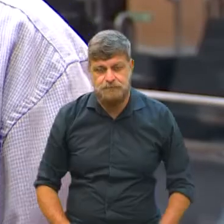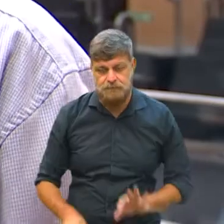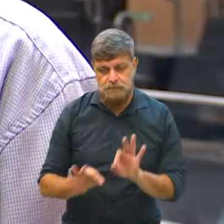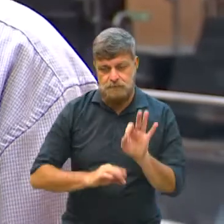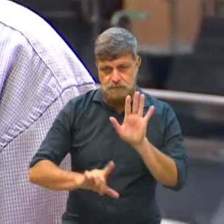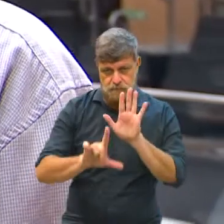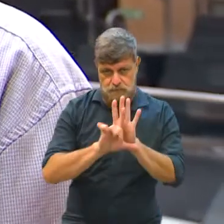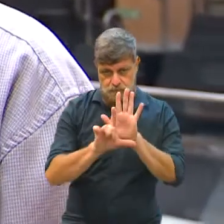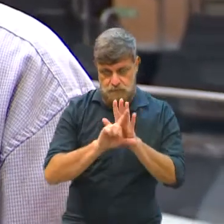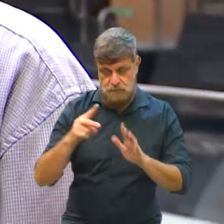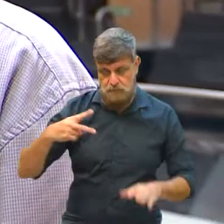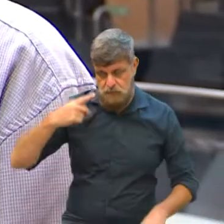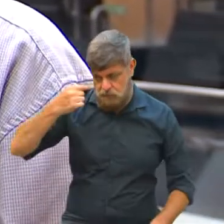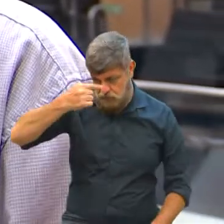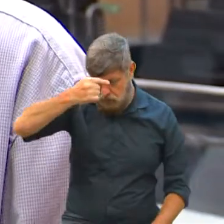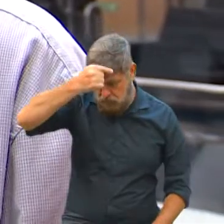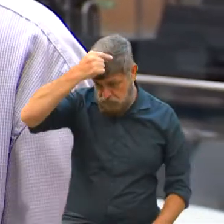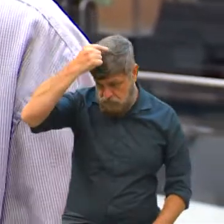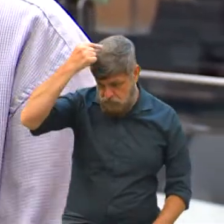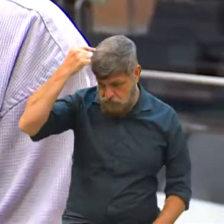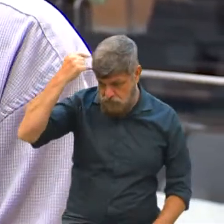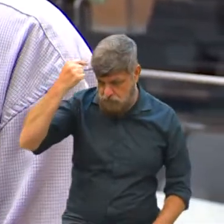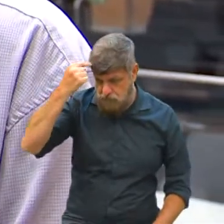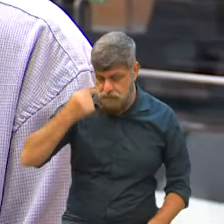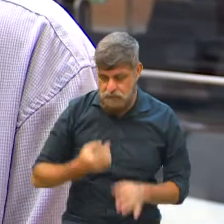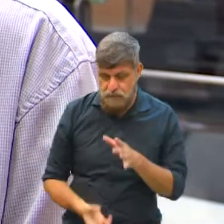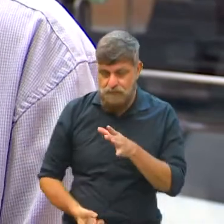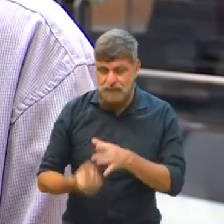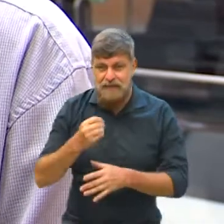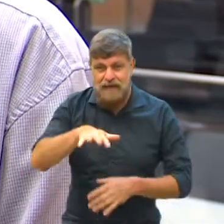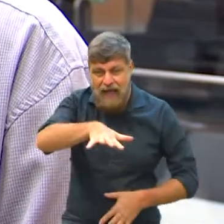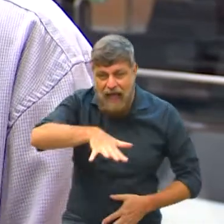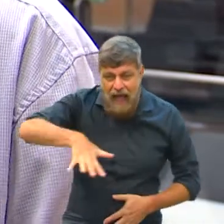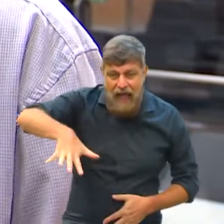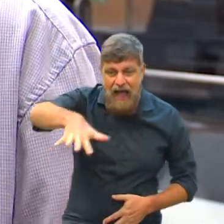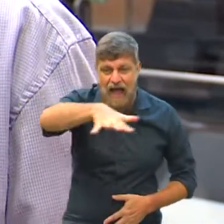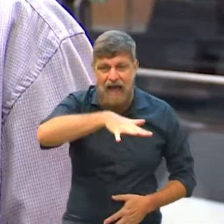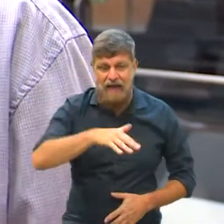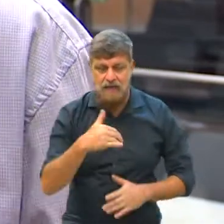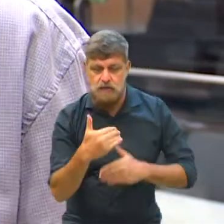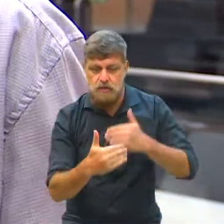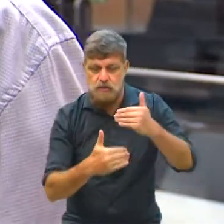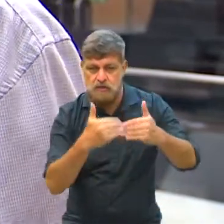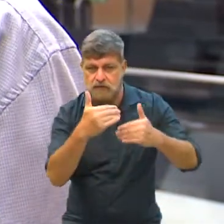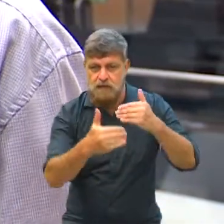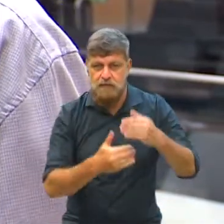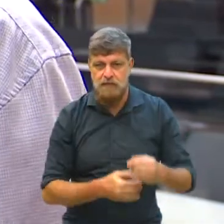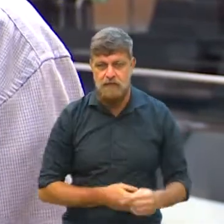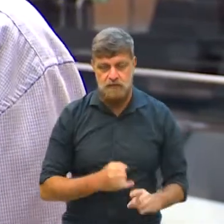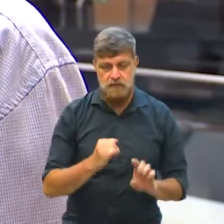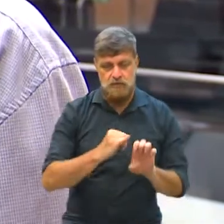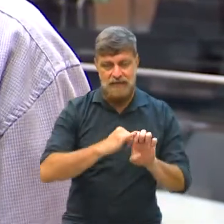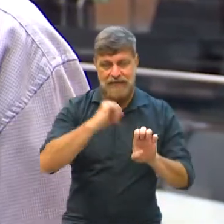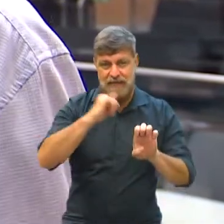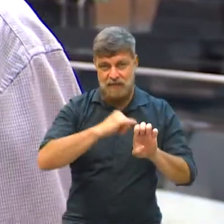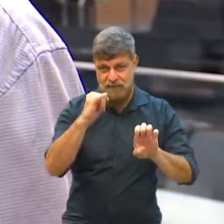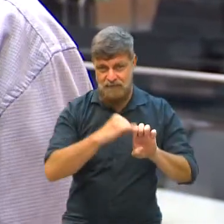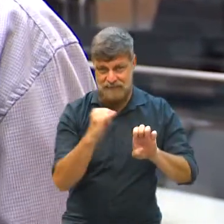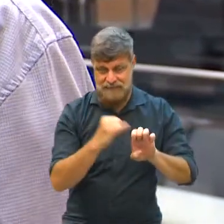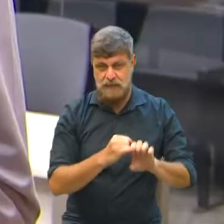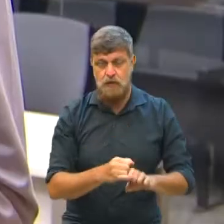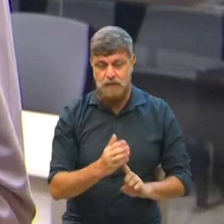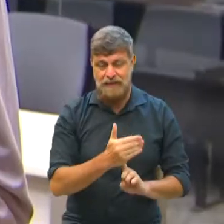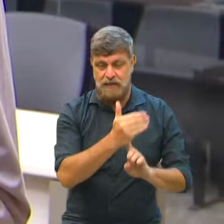e o projeto de lei do vereador Paulo Gaspar institui zonas de desenvolvimento de inovação e